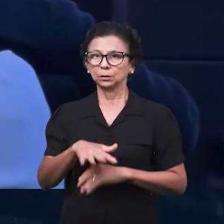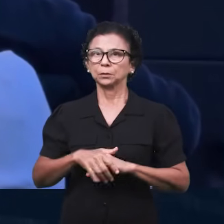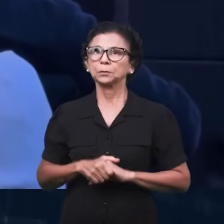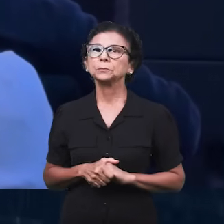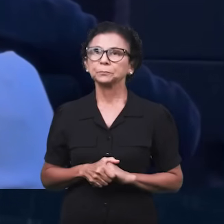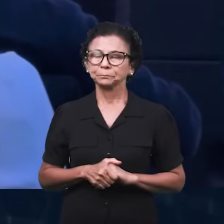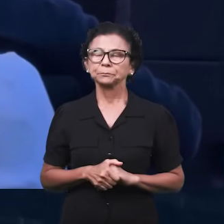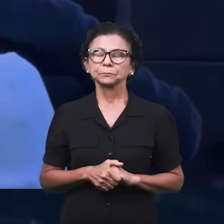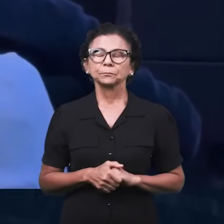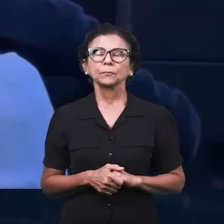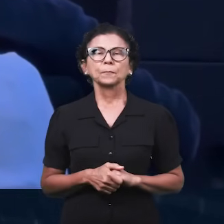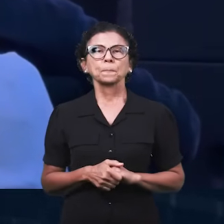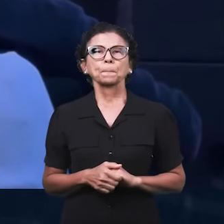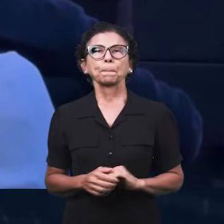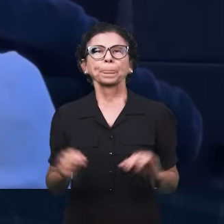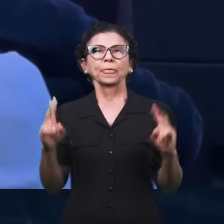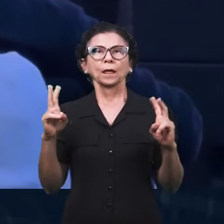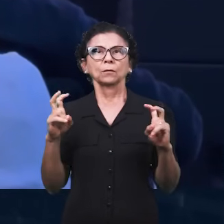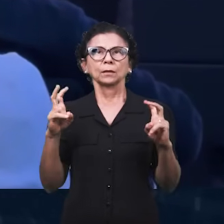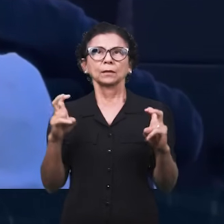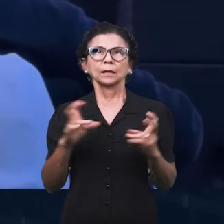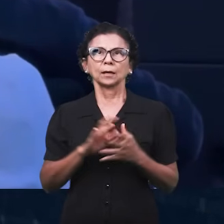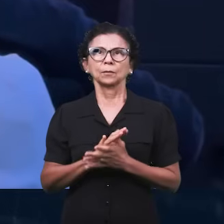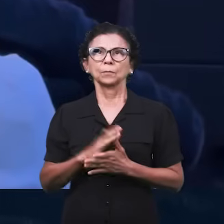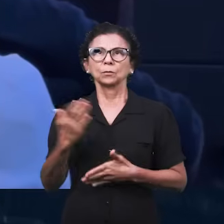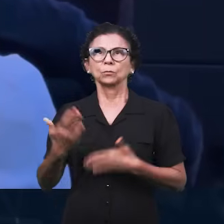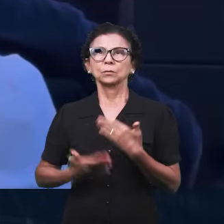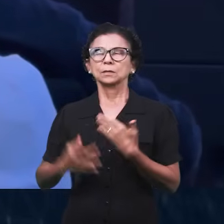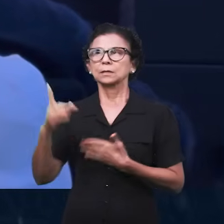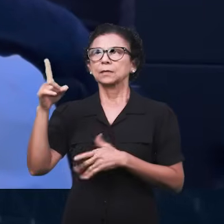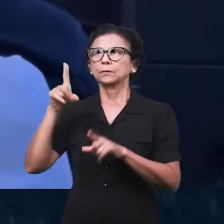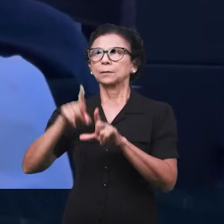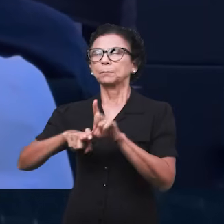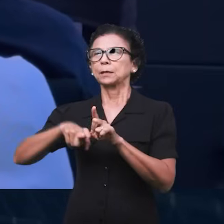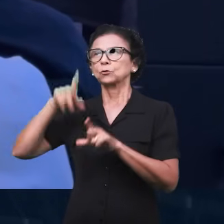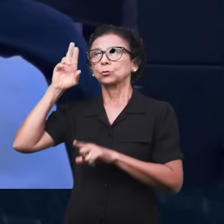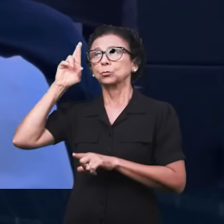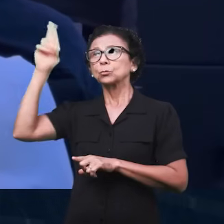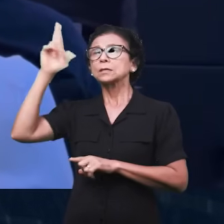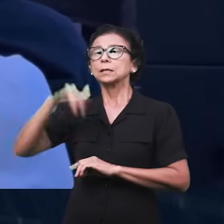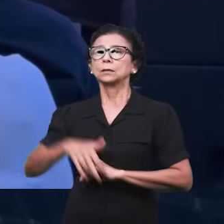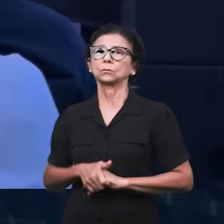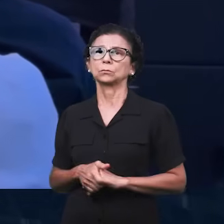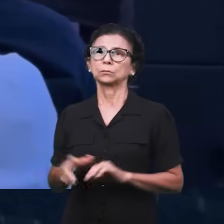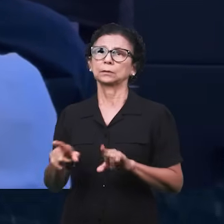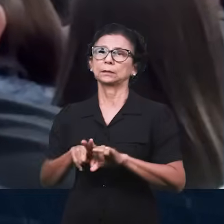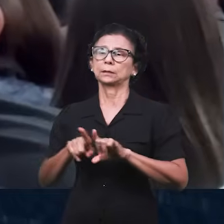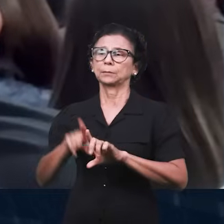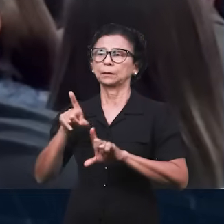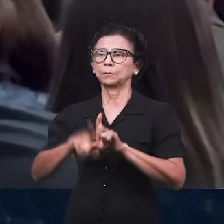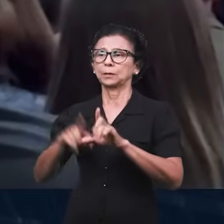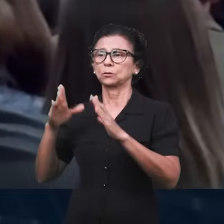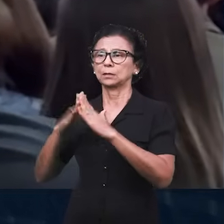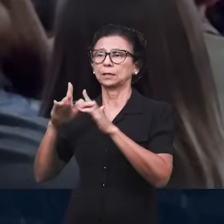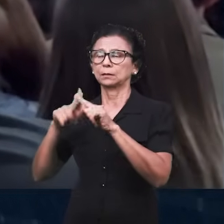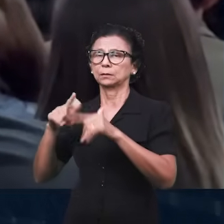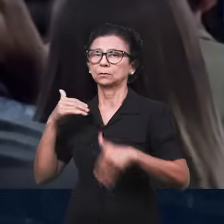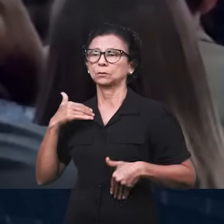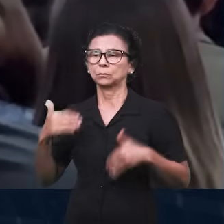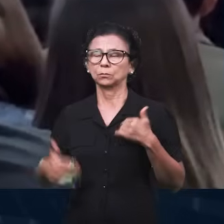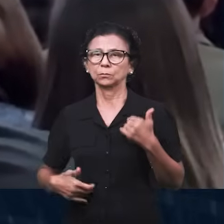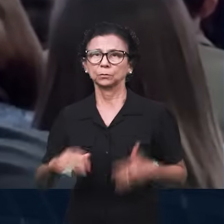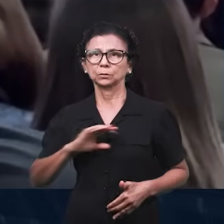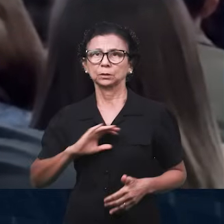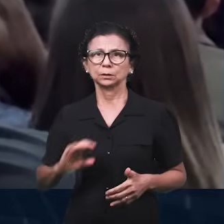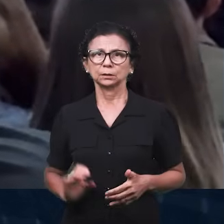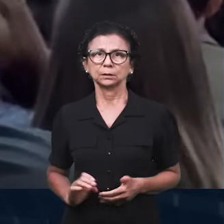do Norte, abordou o tema A Dependência do Servo no Senhor e no Corpo. O dia foi encerrado com o tópico Culto